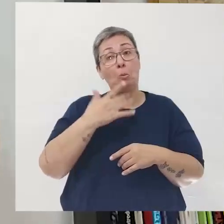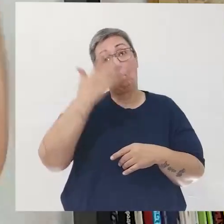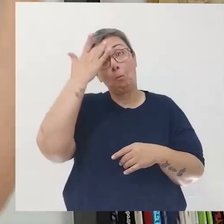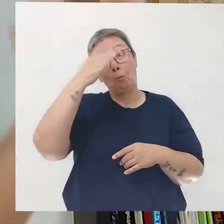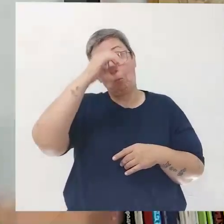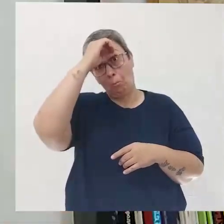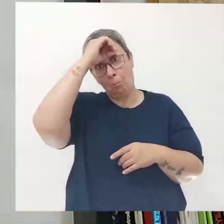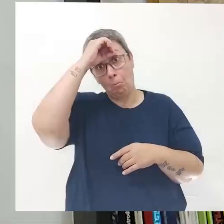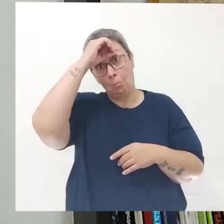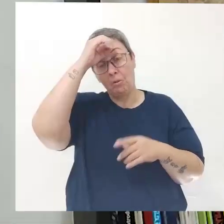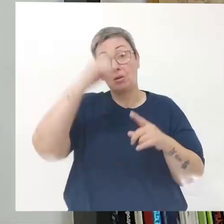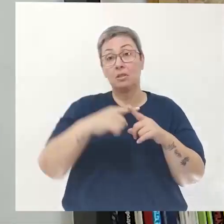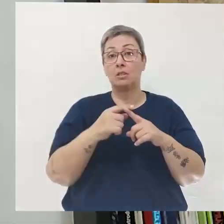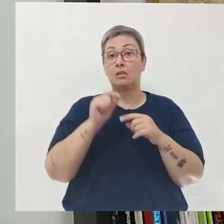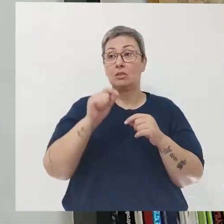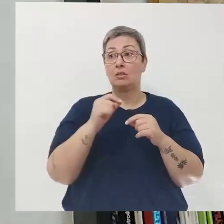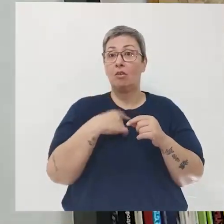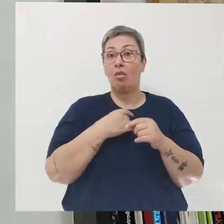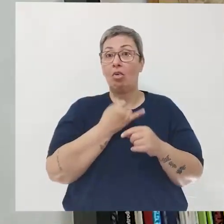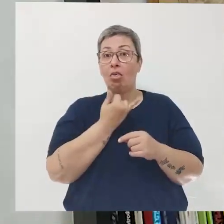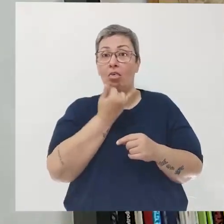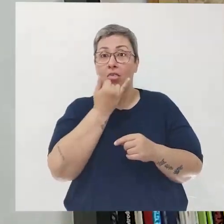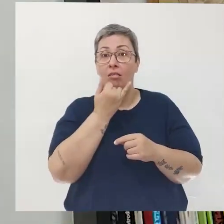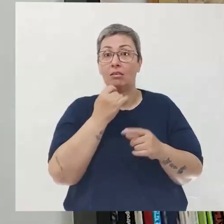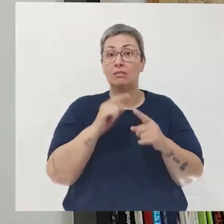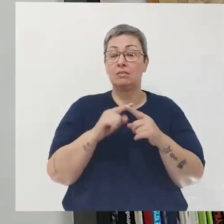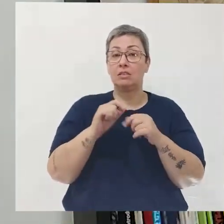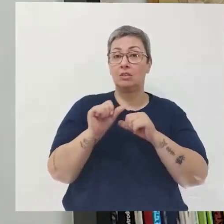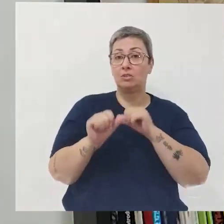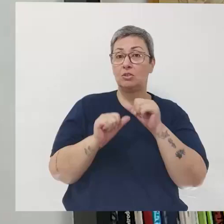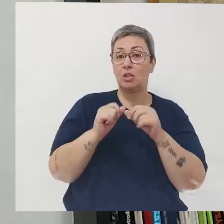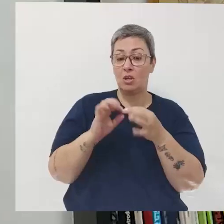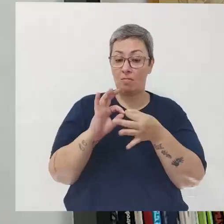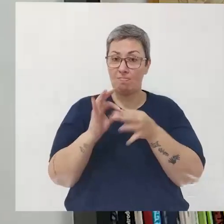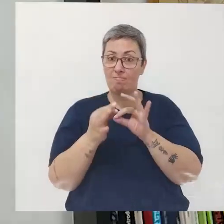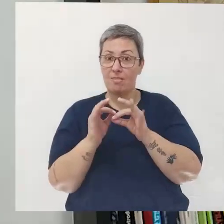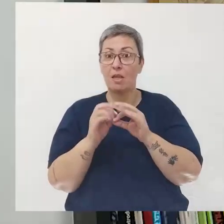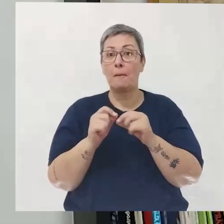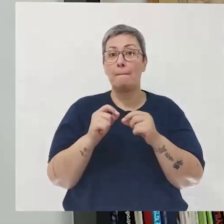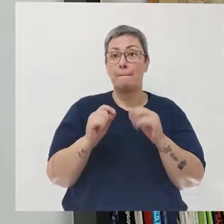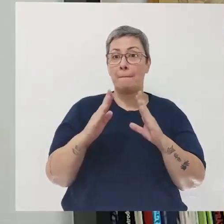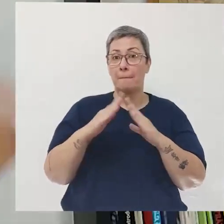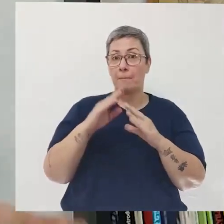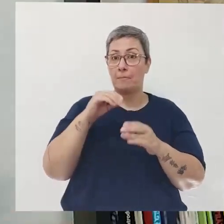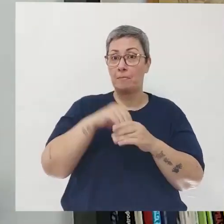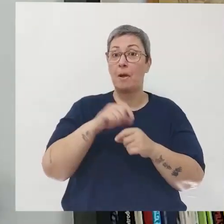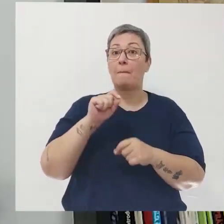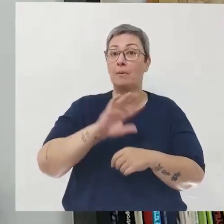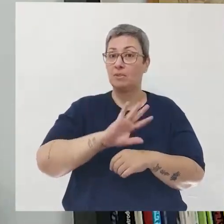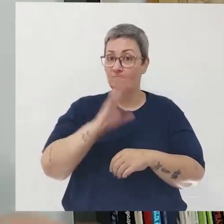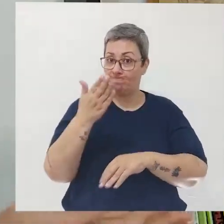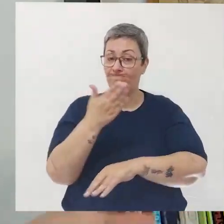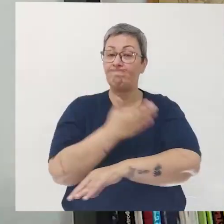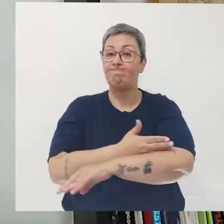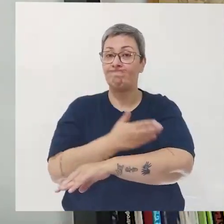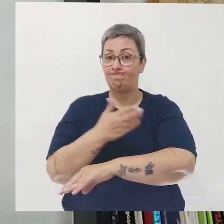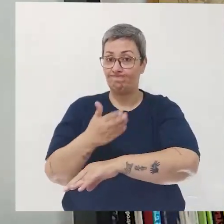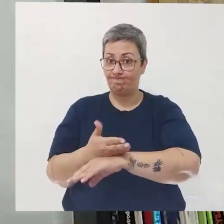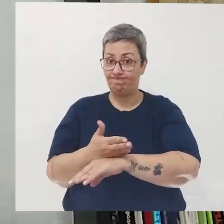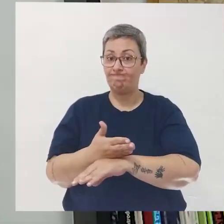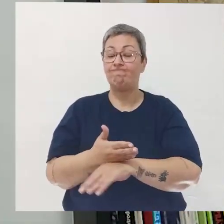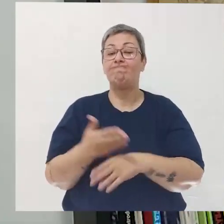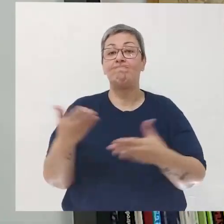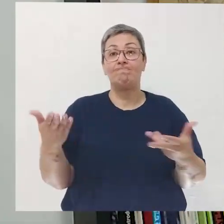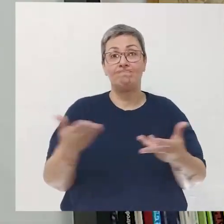nem imaginam que um simples improviso na rede elétrica da sua residência pode causar